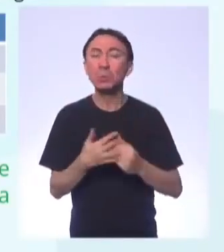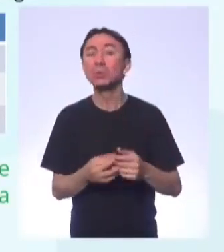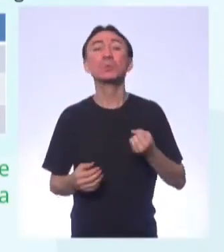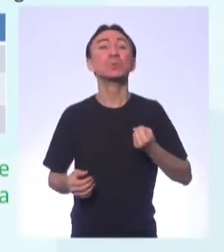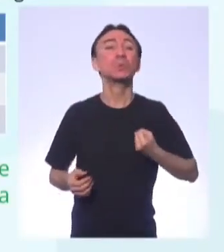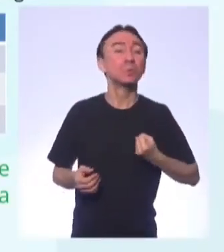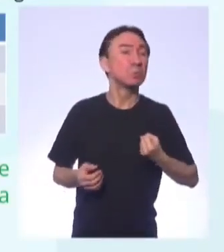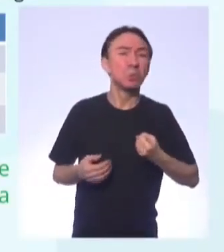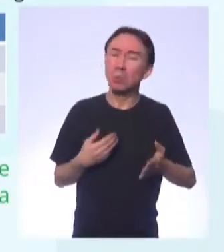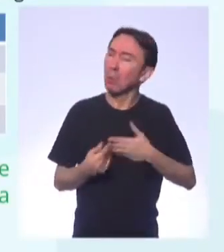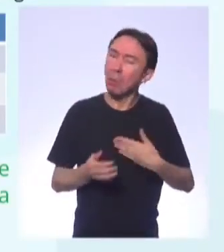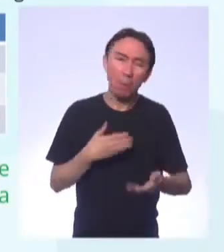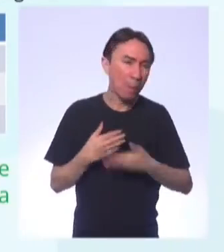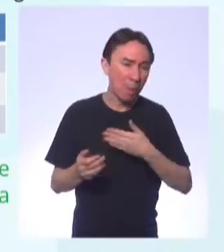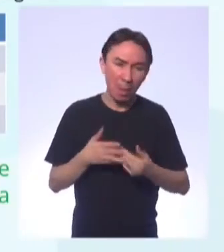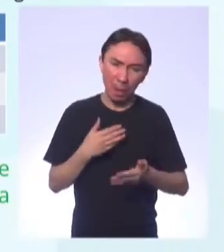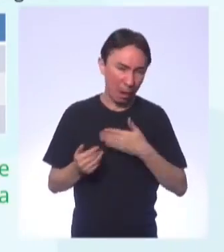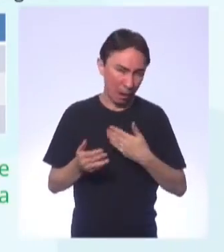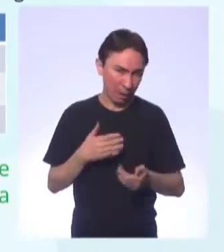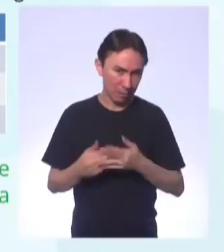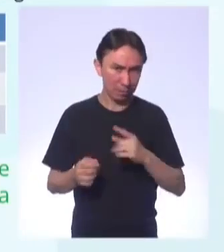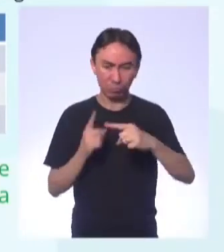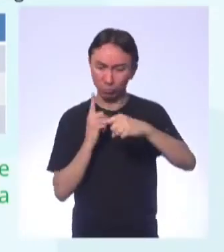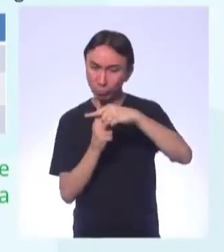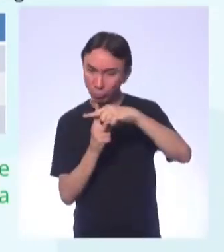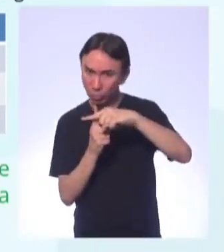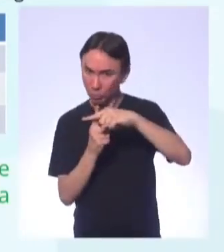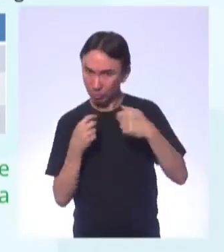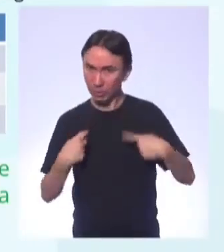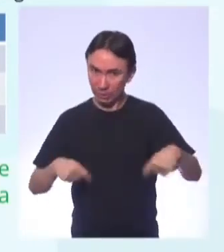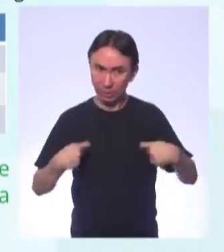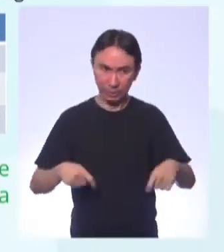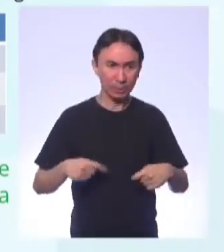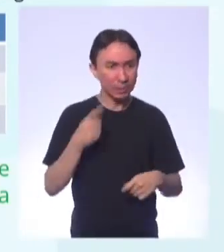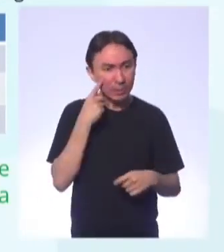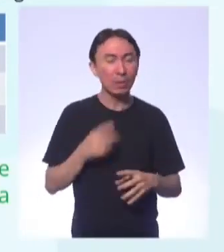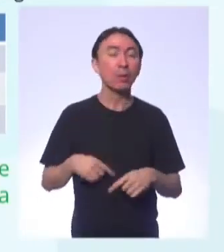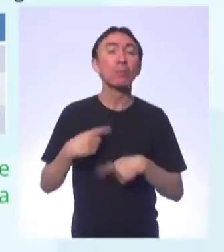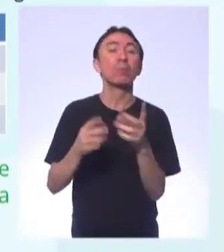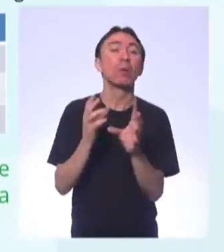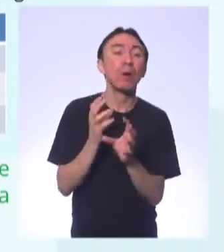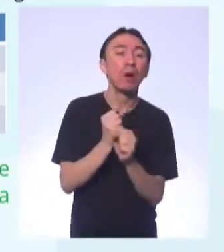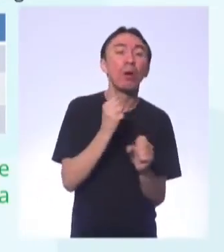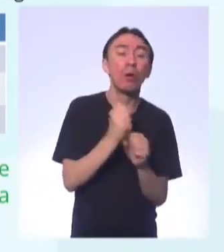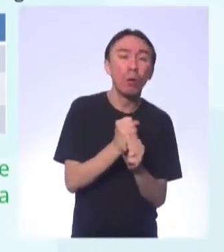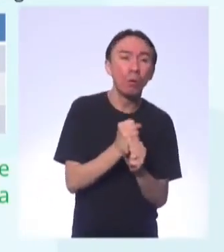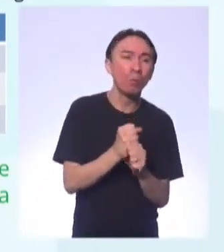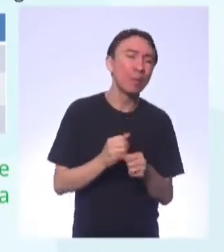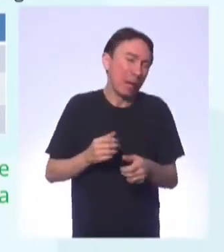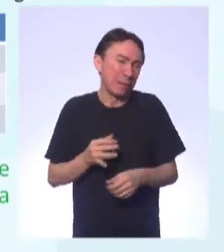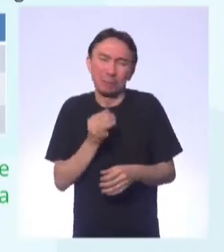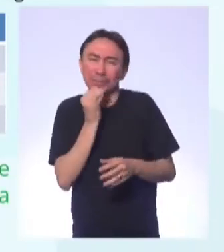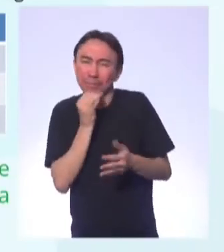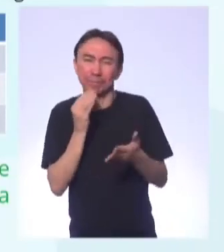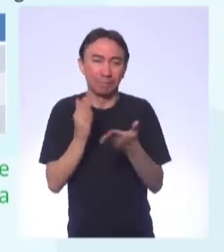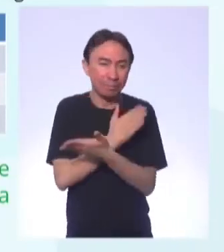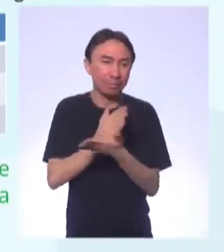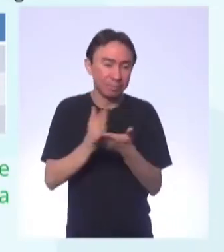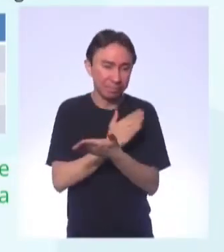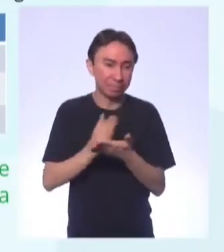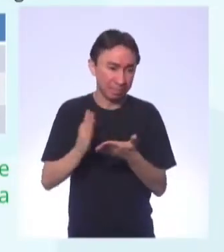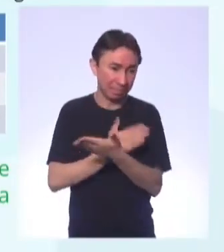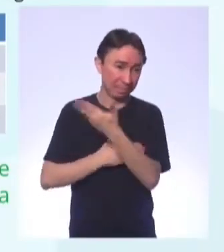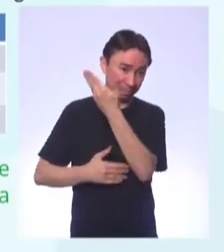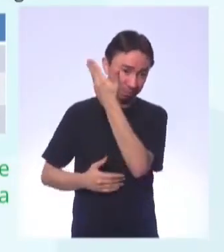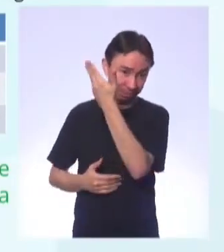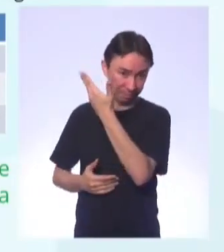calcule a área o que você pode perceber relate né brevemente a seguir eu coloquei alguns exemplos para eles os